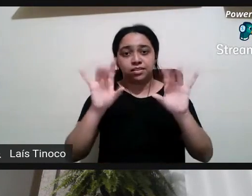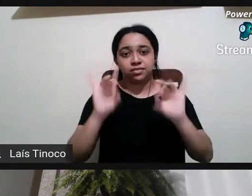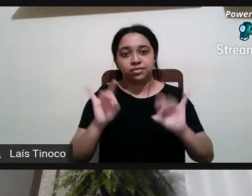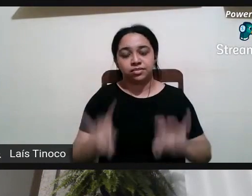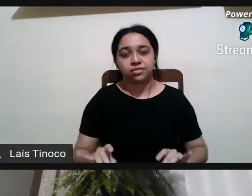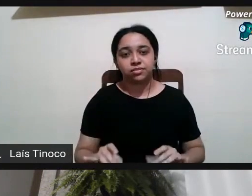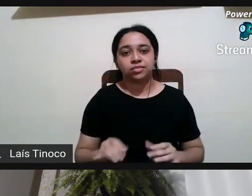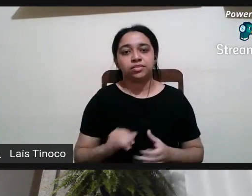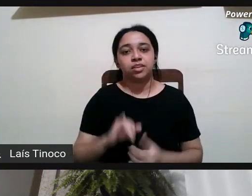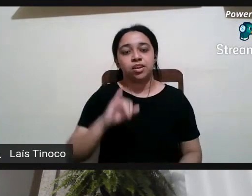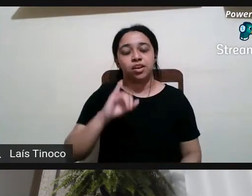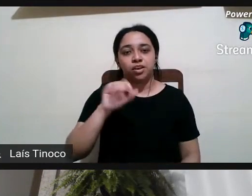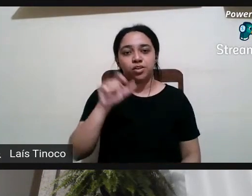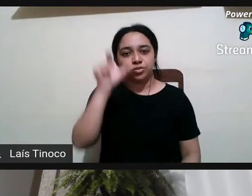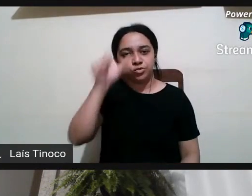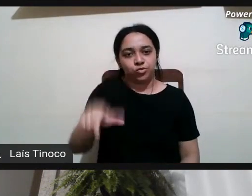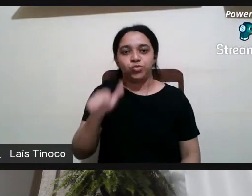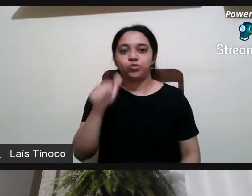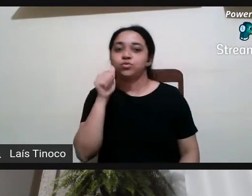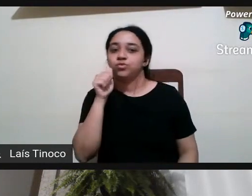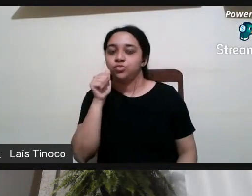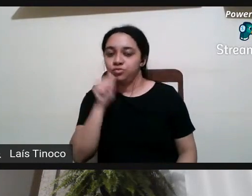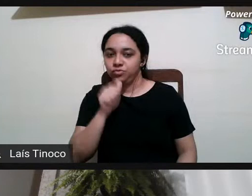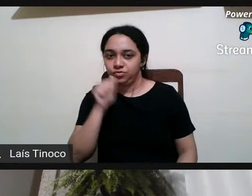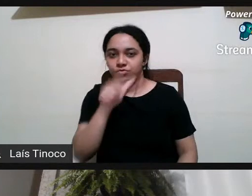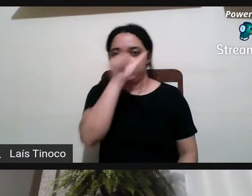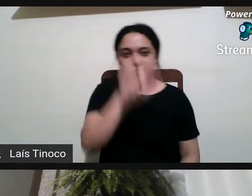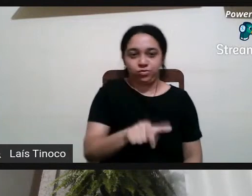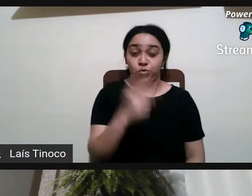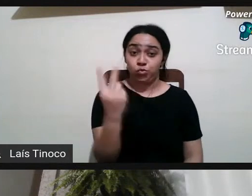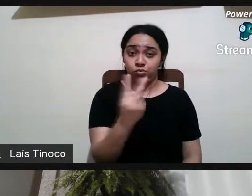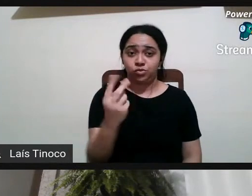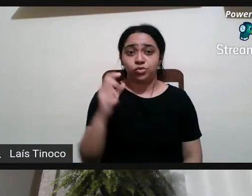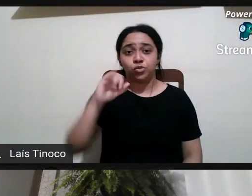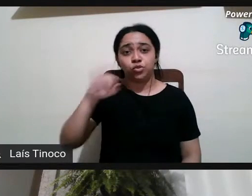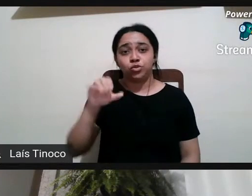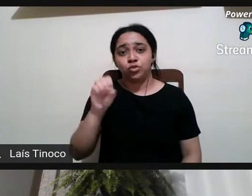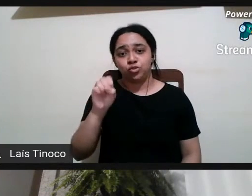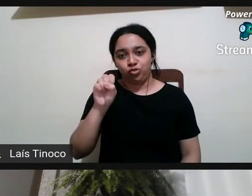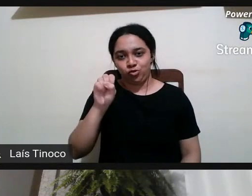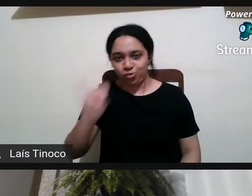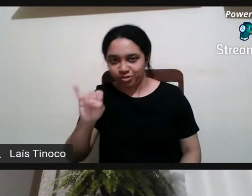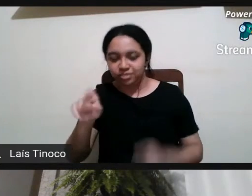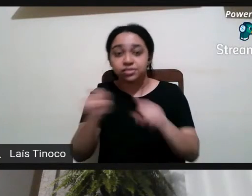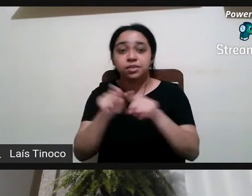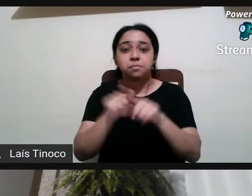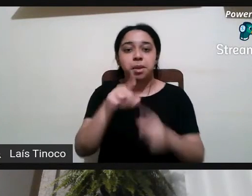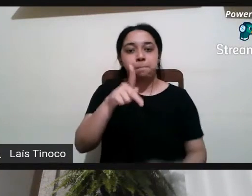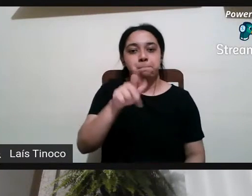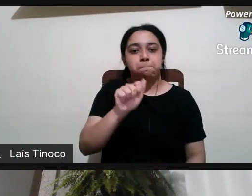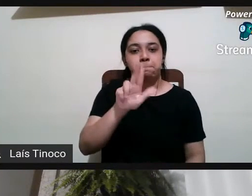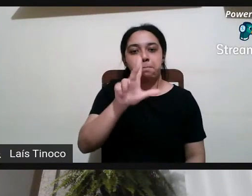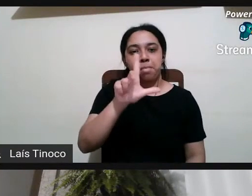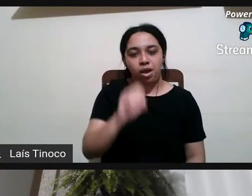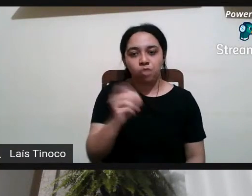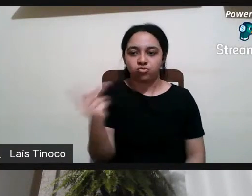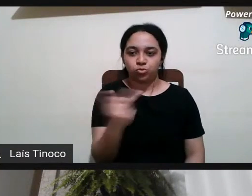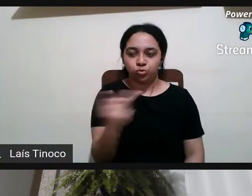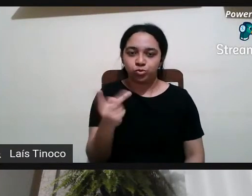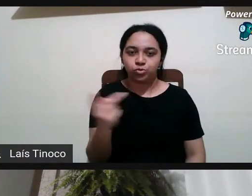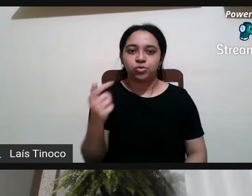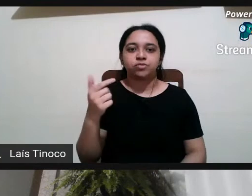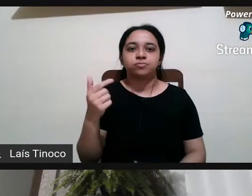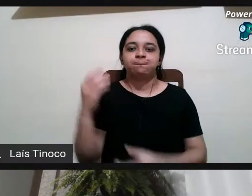à Josi e ao Paulo, que são do Numar, estão sempre nos bastidores aqui, dando todo o suporte para que a gente